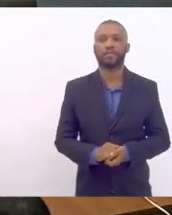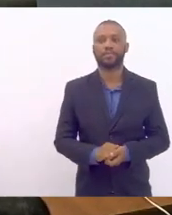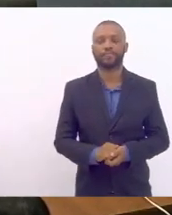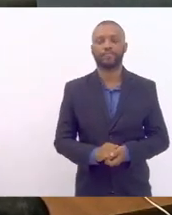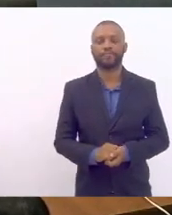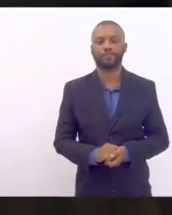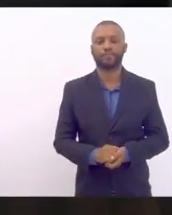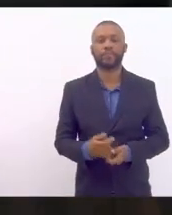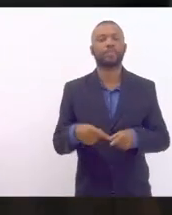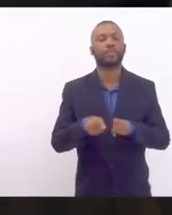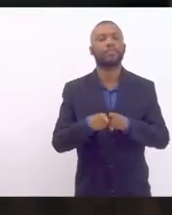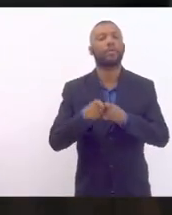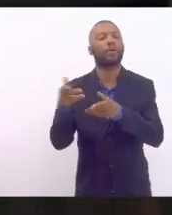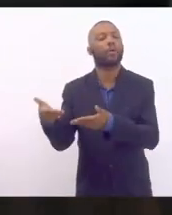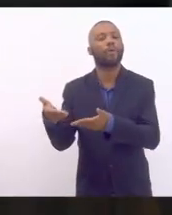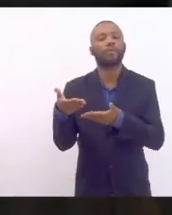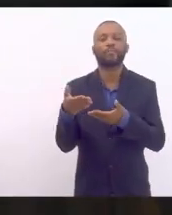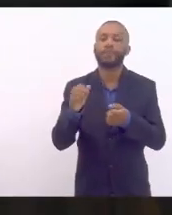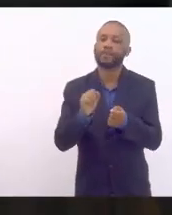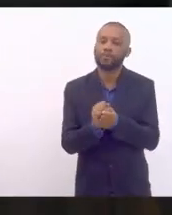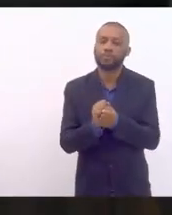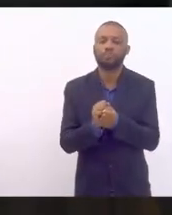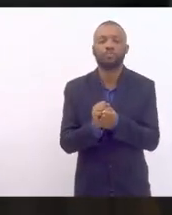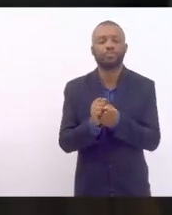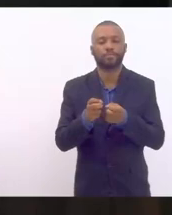eu convido para estar conosco